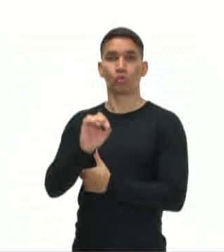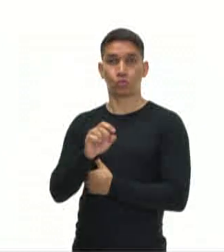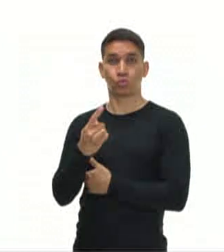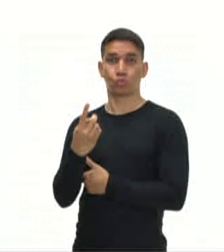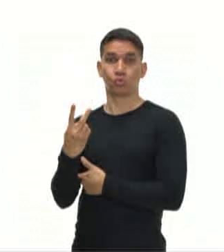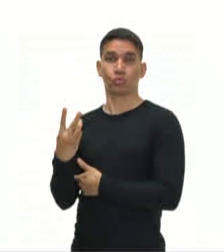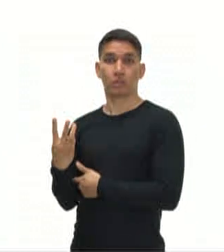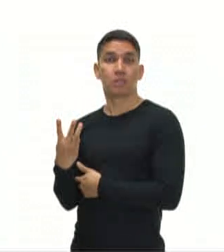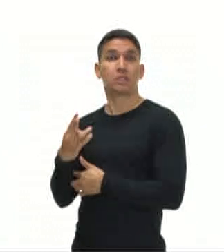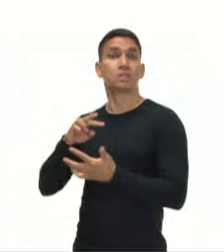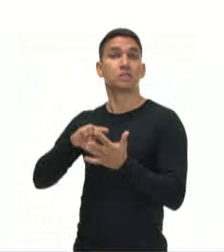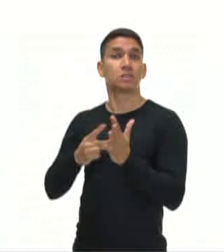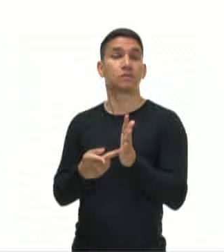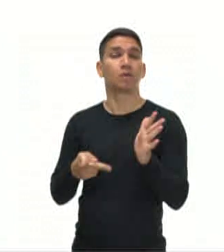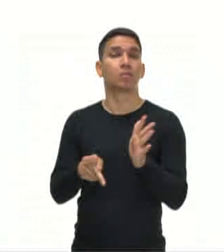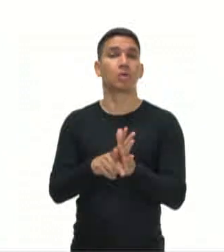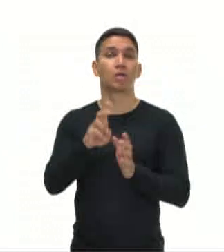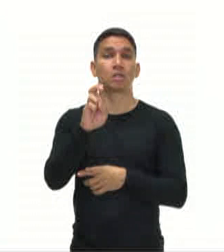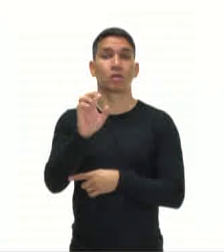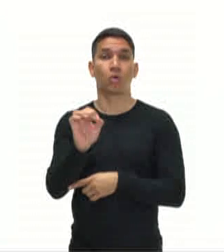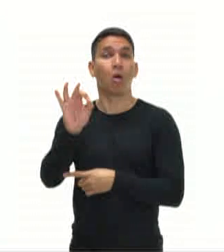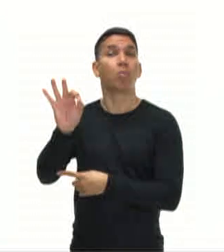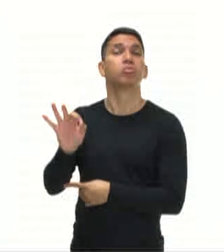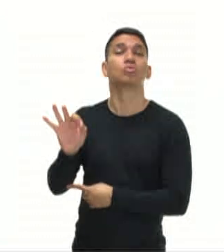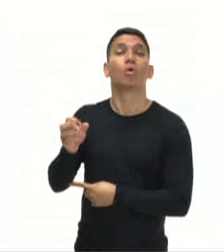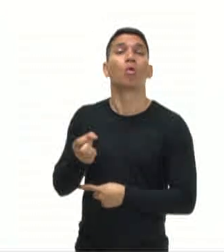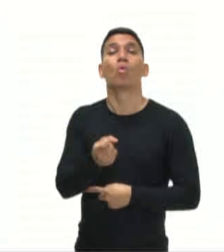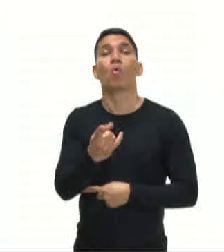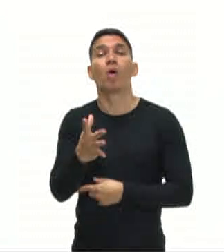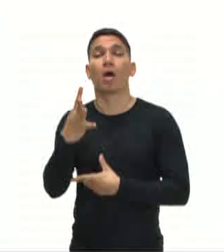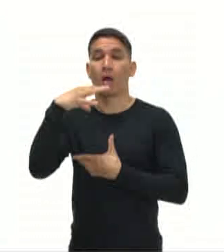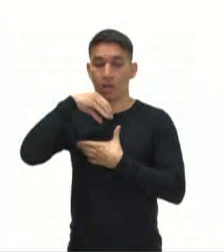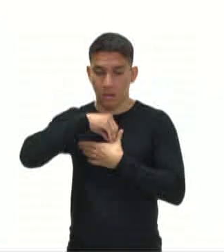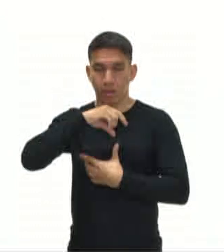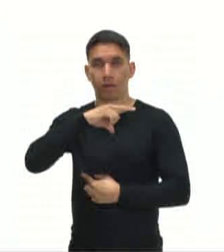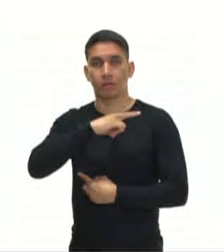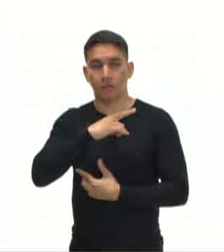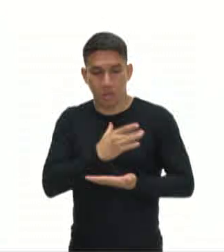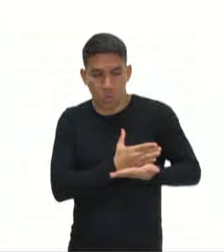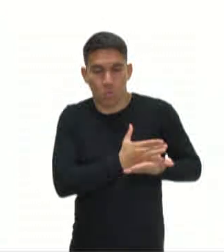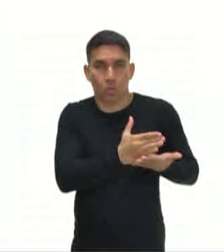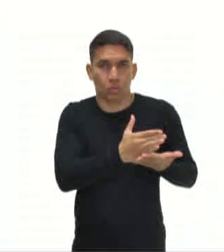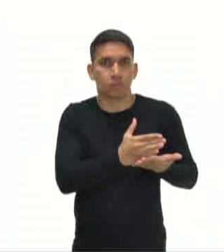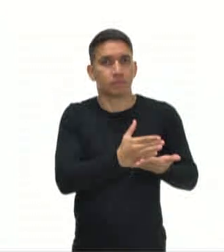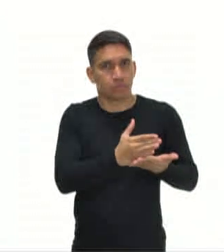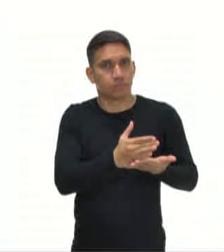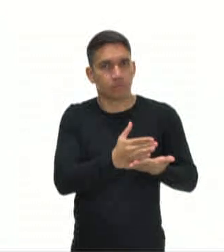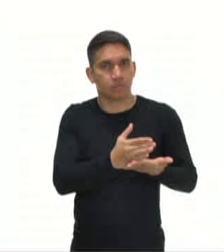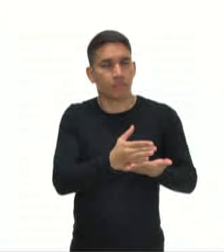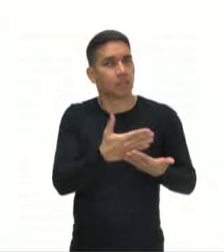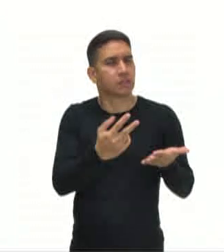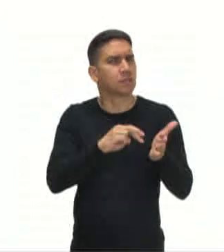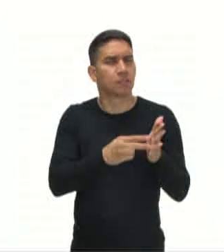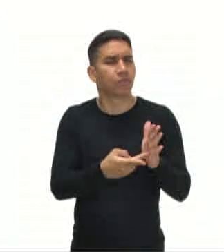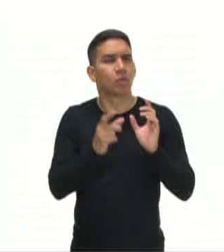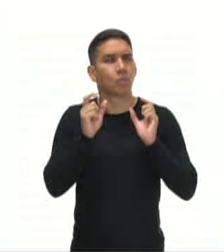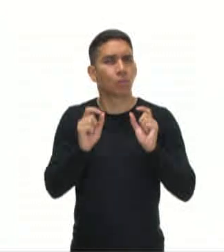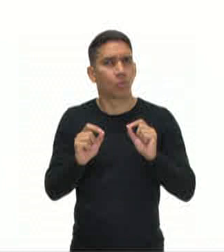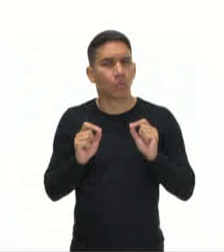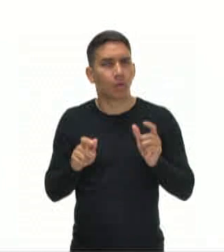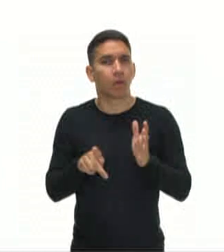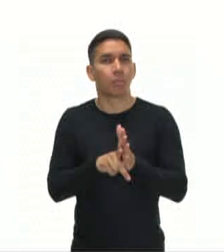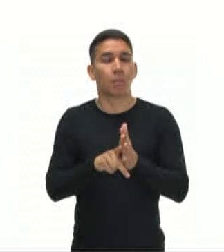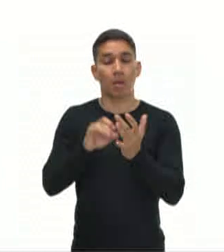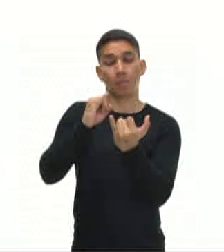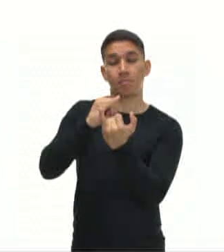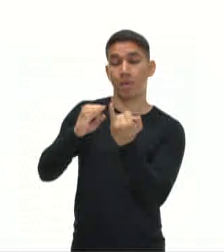a 50% da quantidade existente no início. Ou seja, isto é,